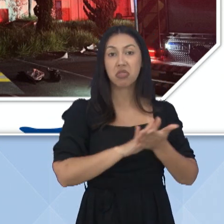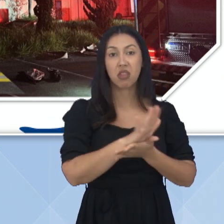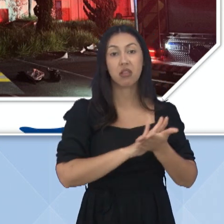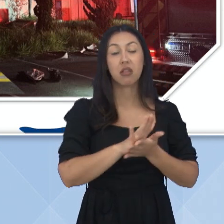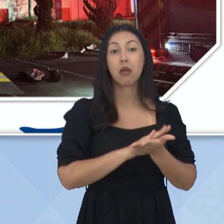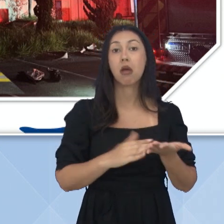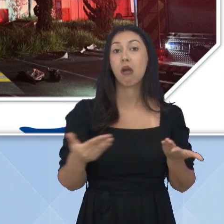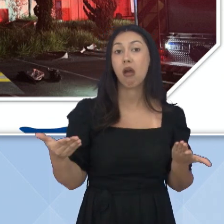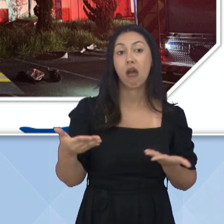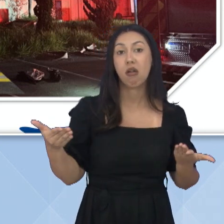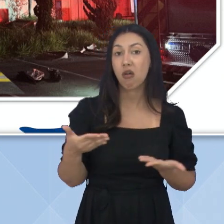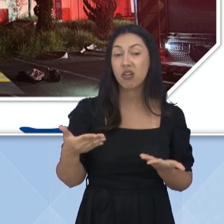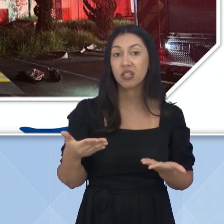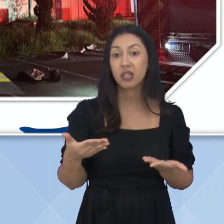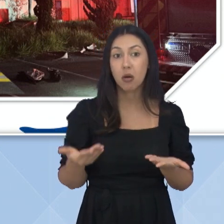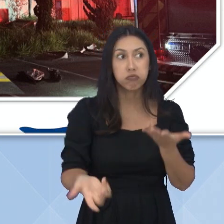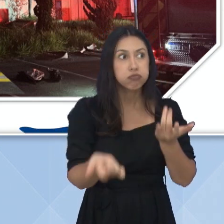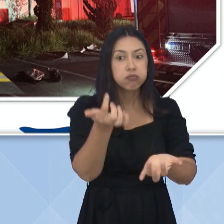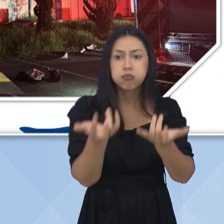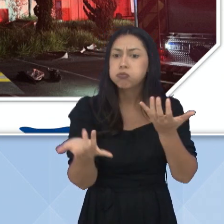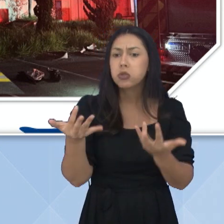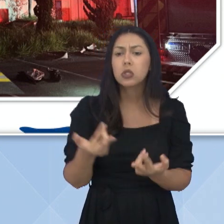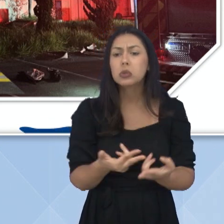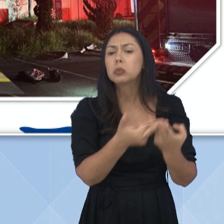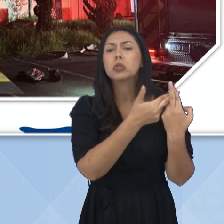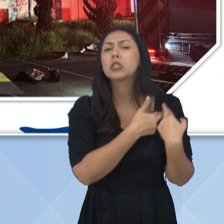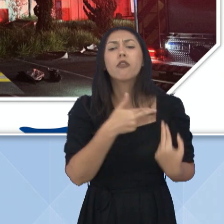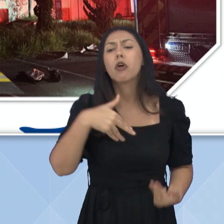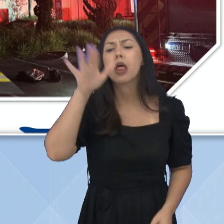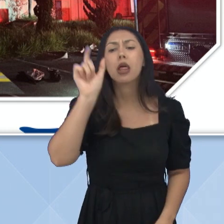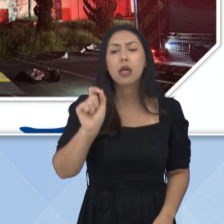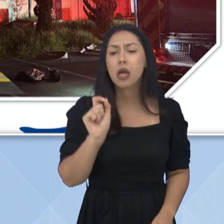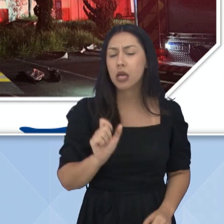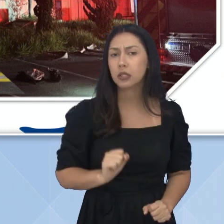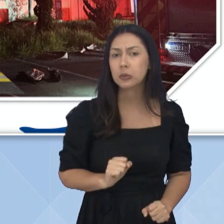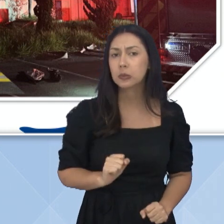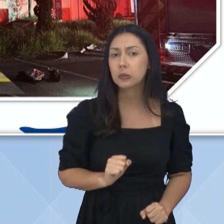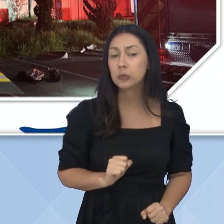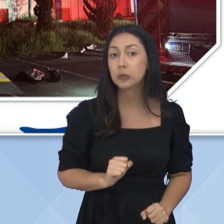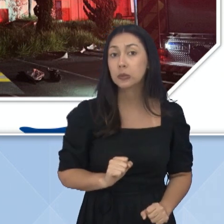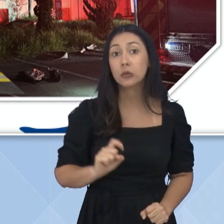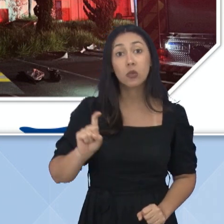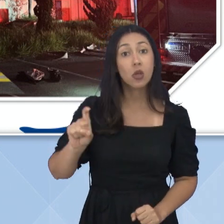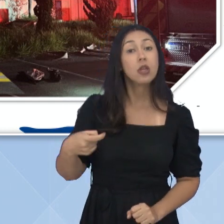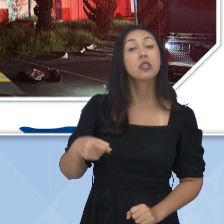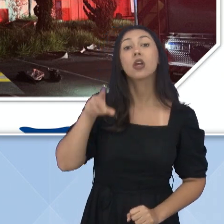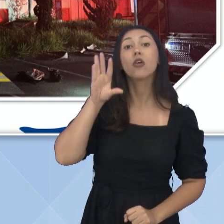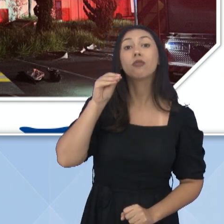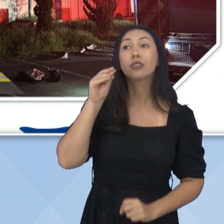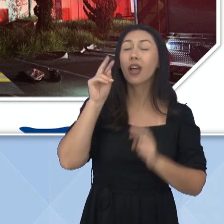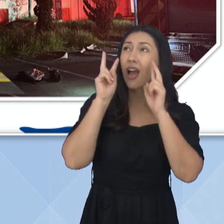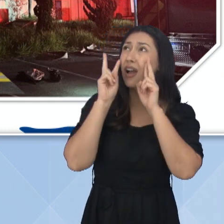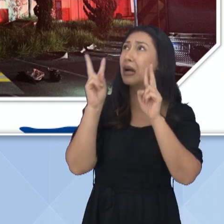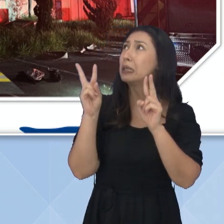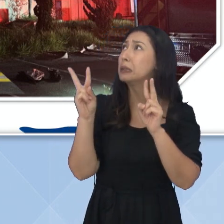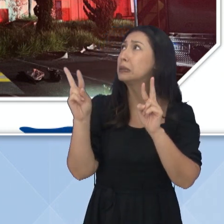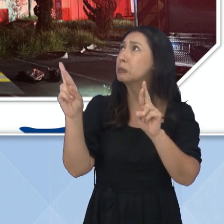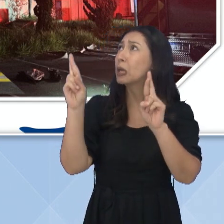Agora, depois do incêndio, quem é o culpado? Os ex-funcionários viram suas esperanças caírem por